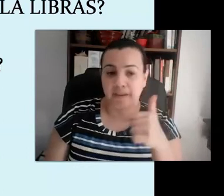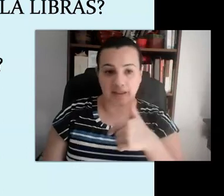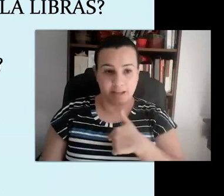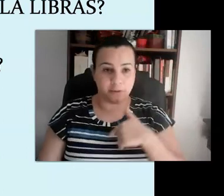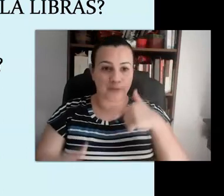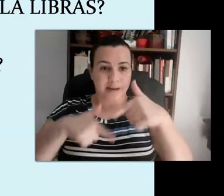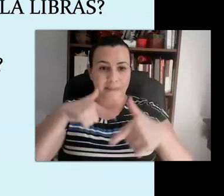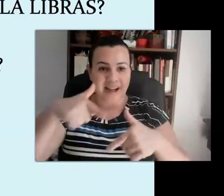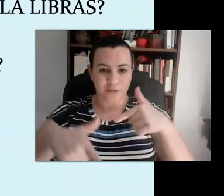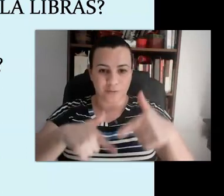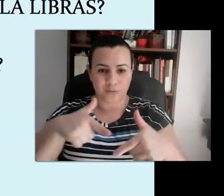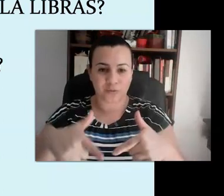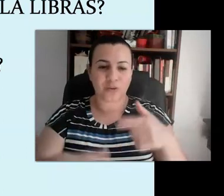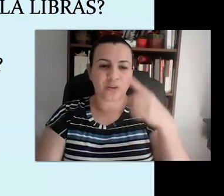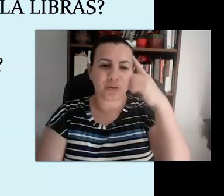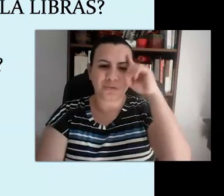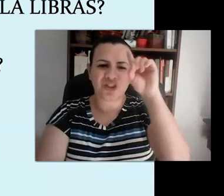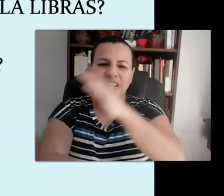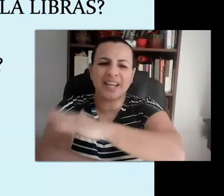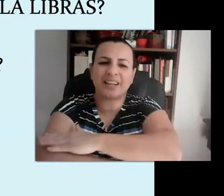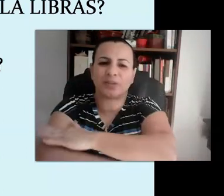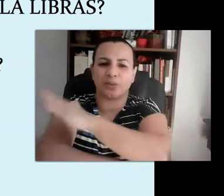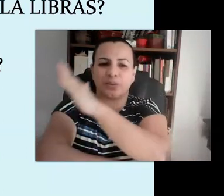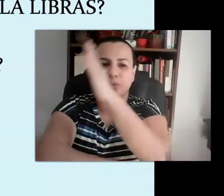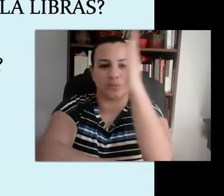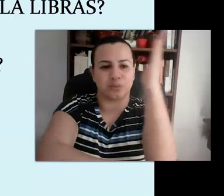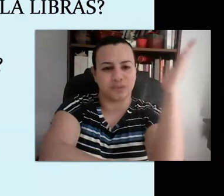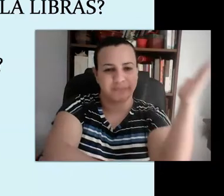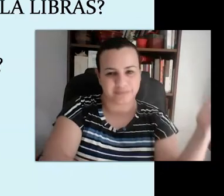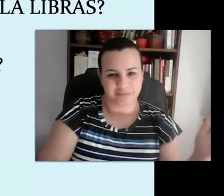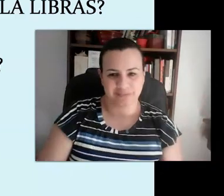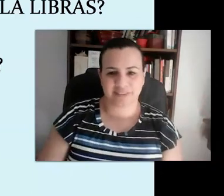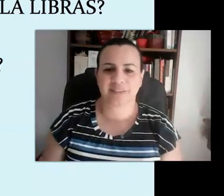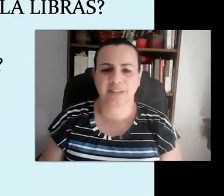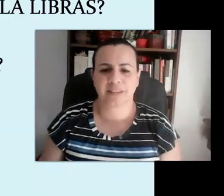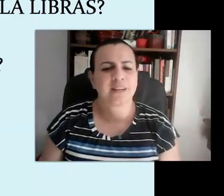Amanhã eu trabalho dia todo.